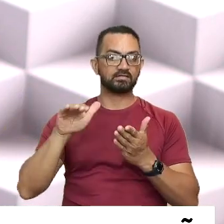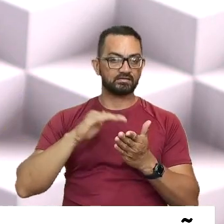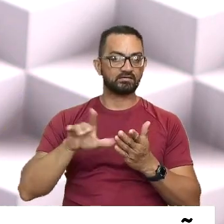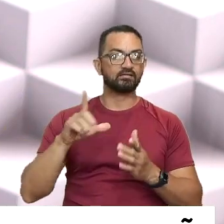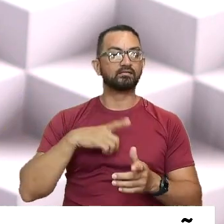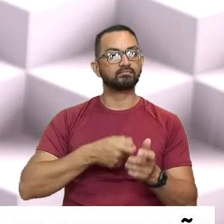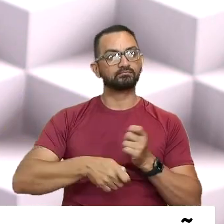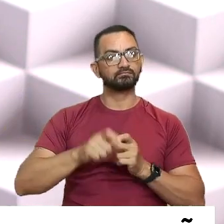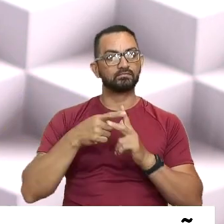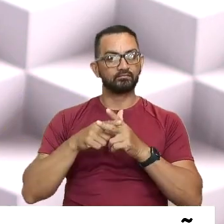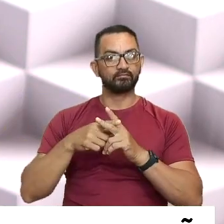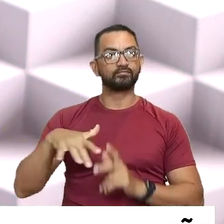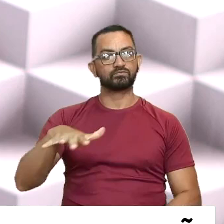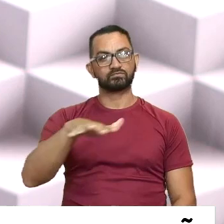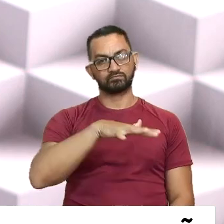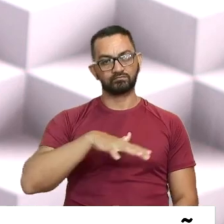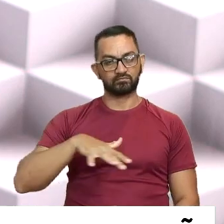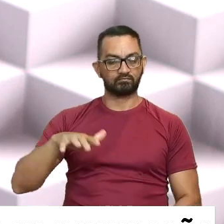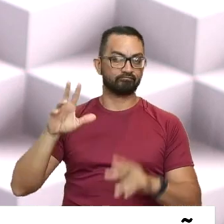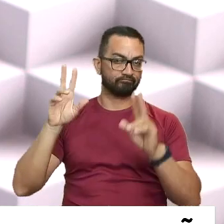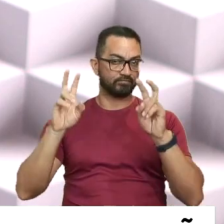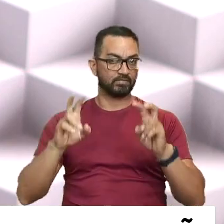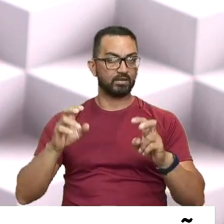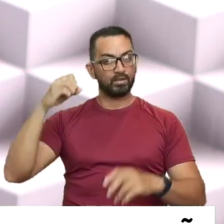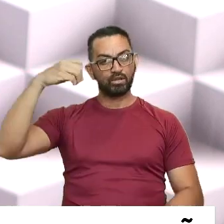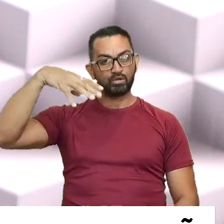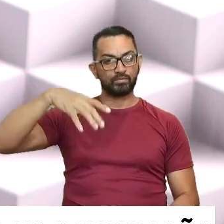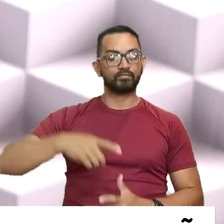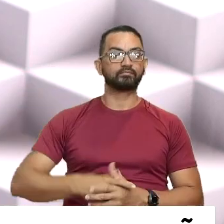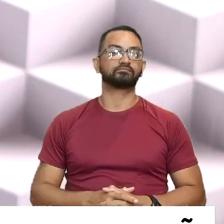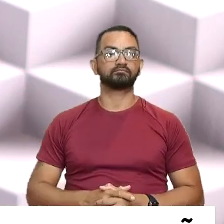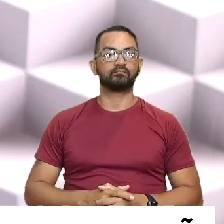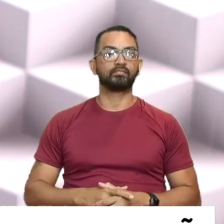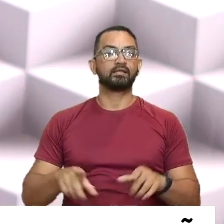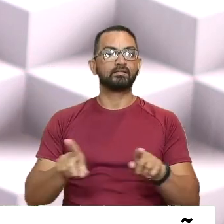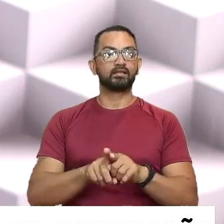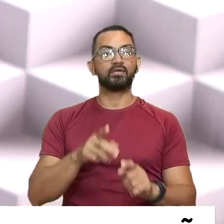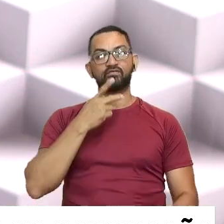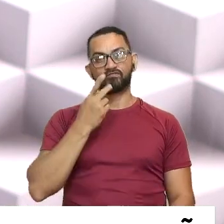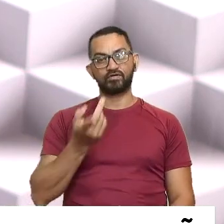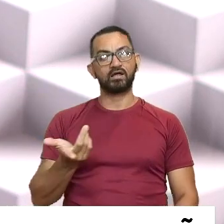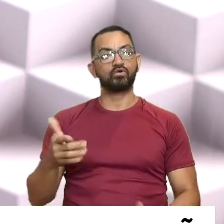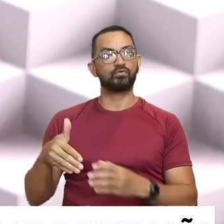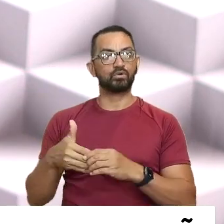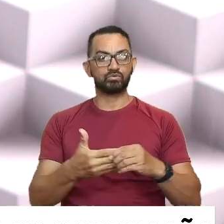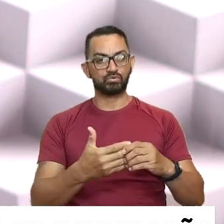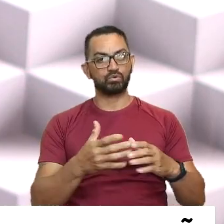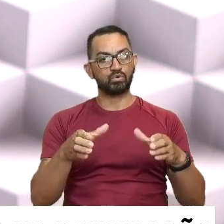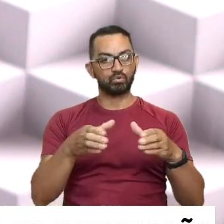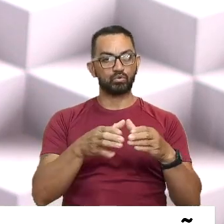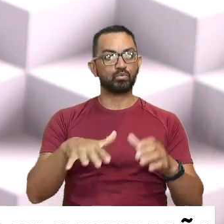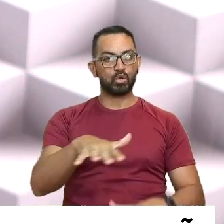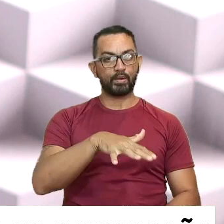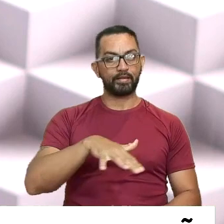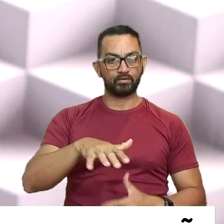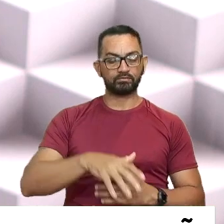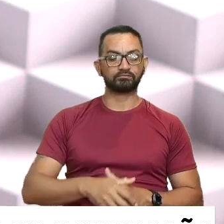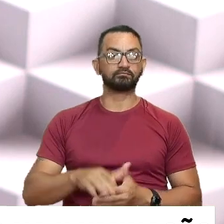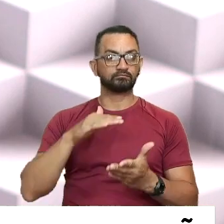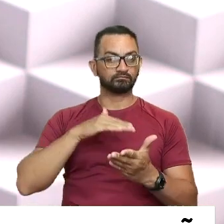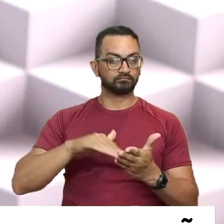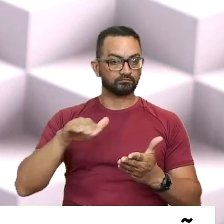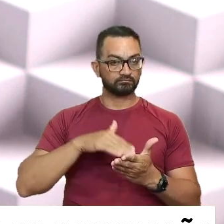secretaria disse que está fazendo reparos na cidade sobre questões de iluminação e disse também que vai enviar uma equipe para o